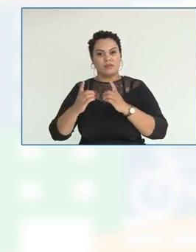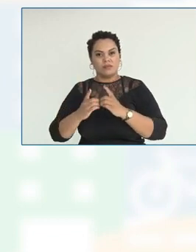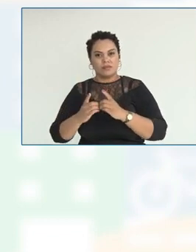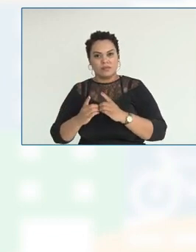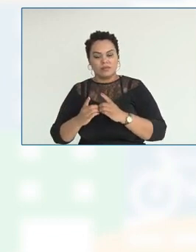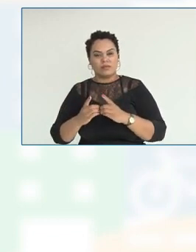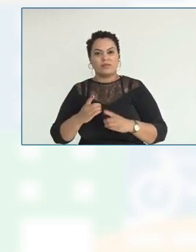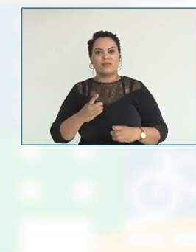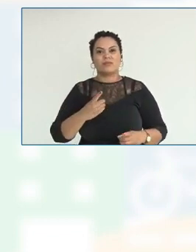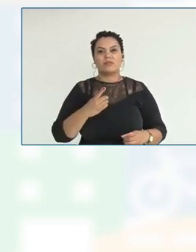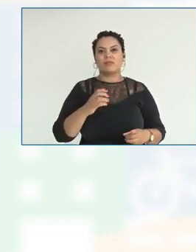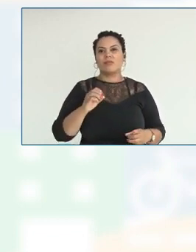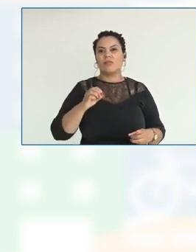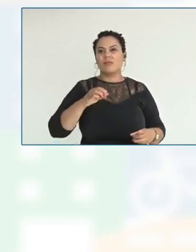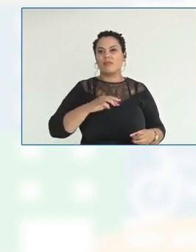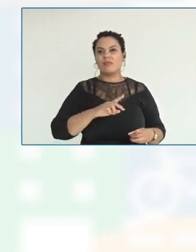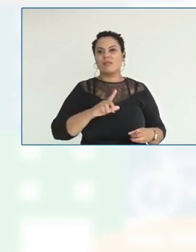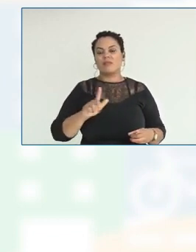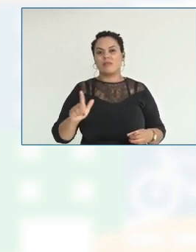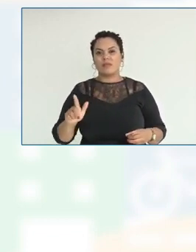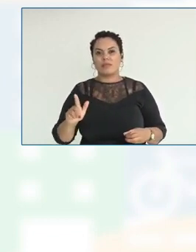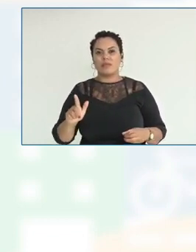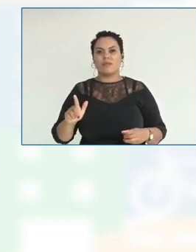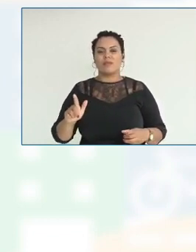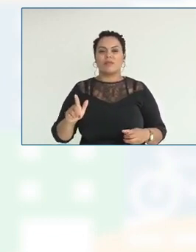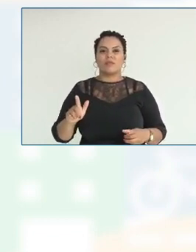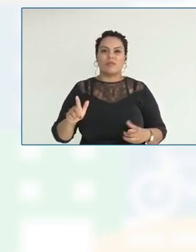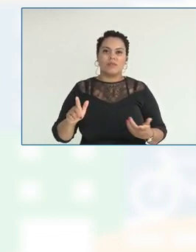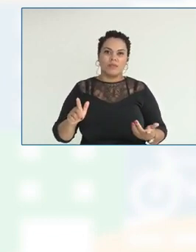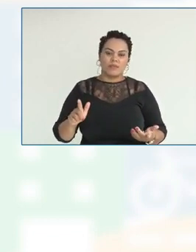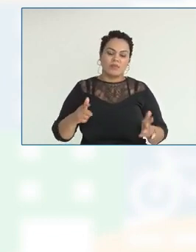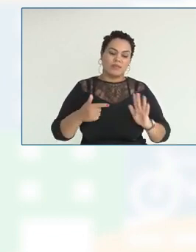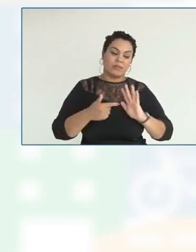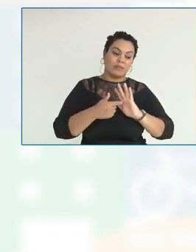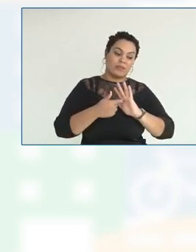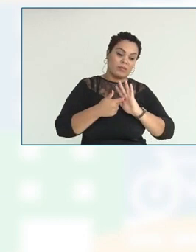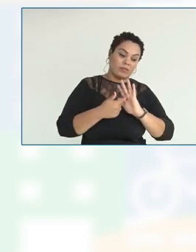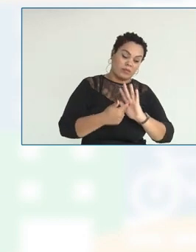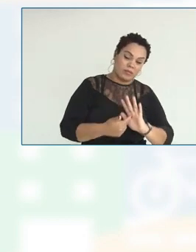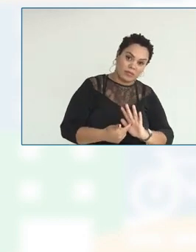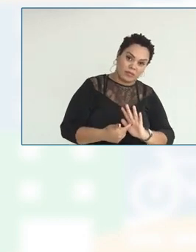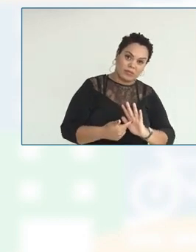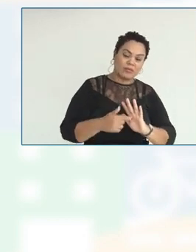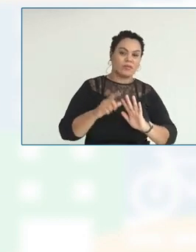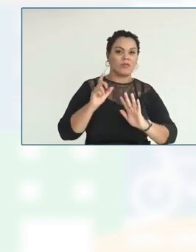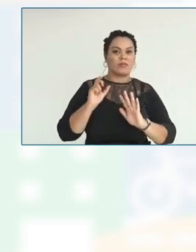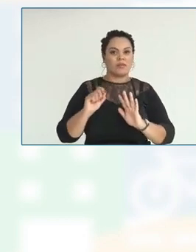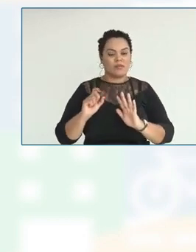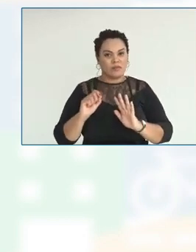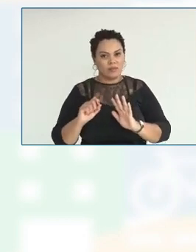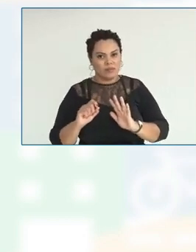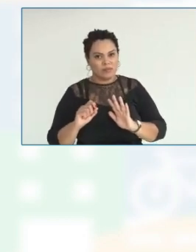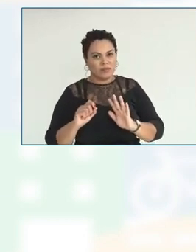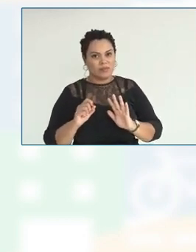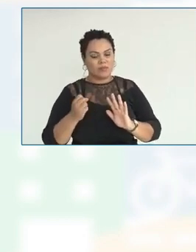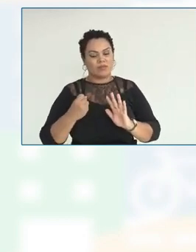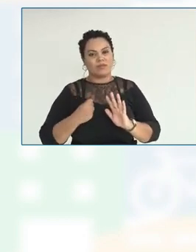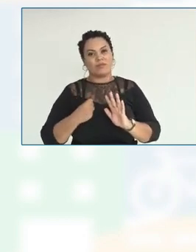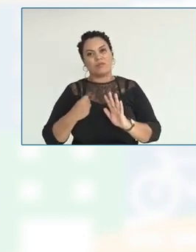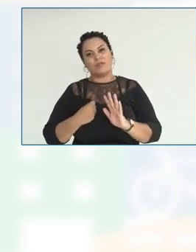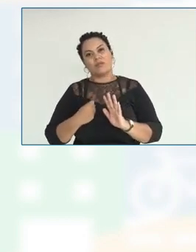10.218 casos de intoxicação. Então, o que isso mostra para nós? Esse indicador de produção, nós conseguimos avaliar